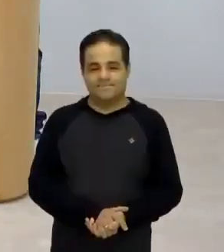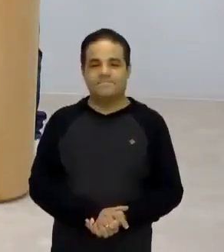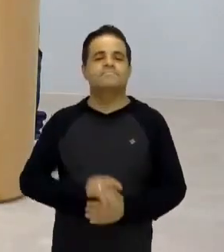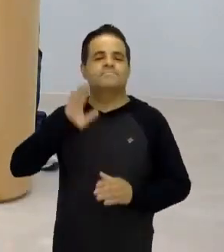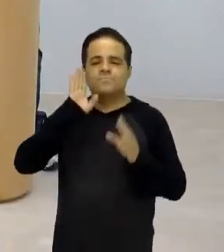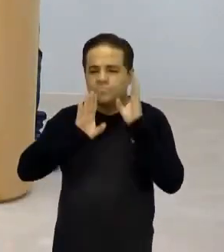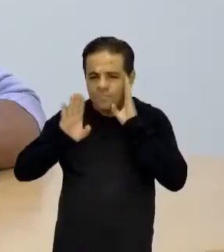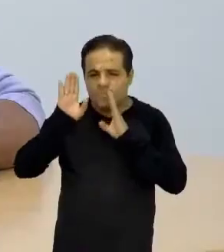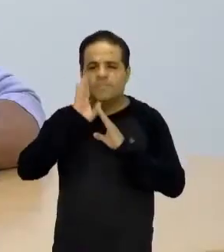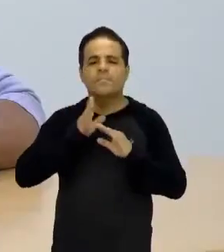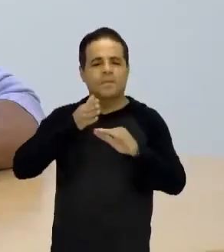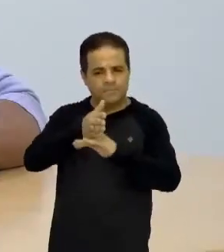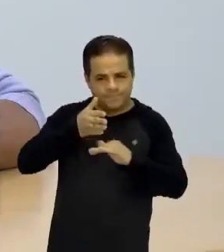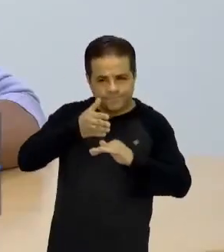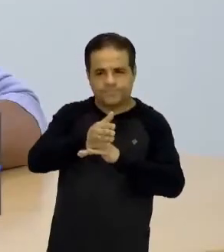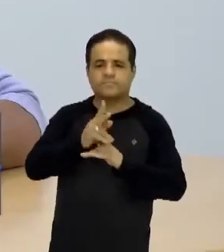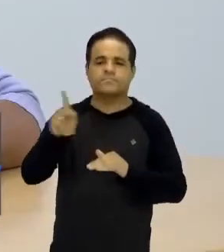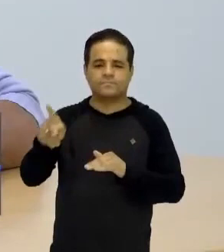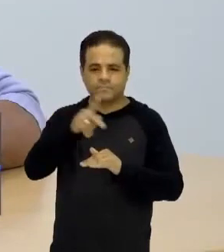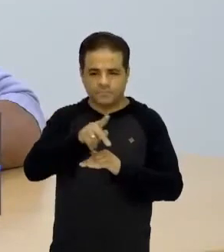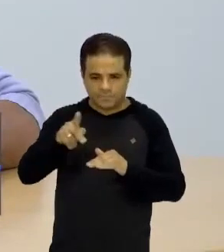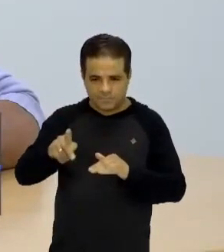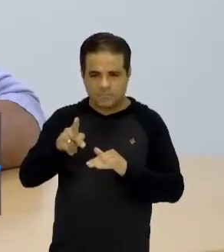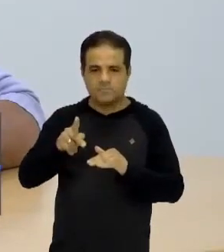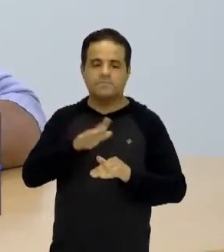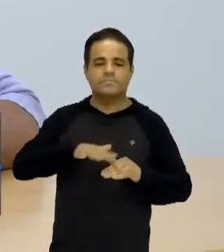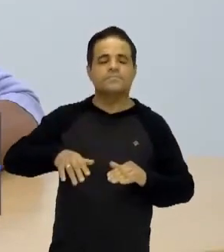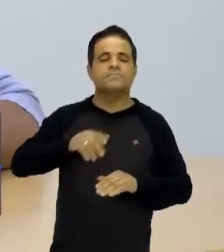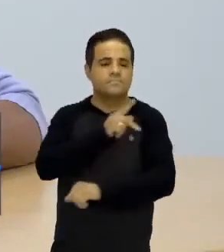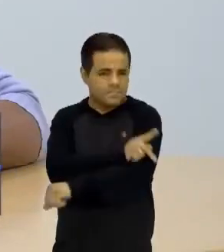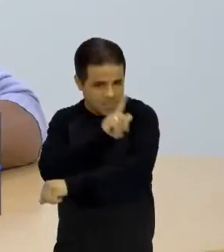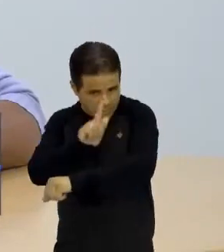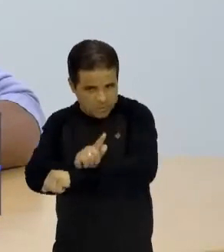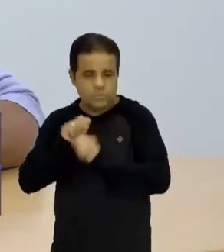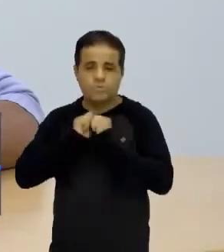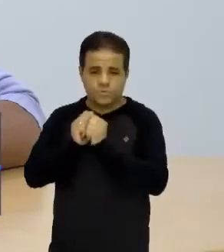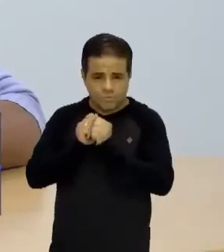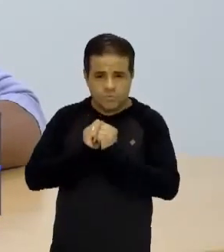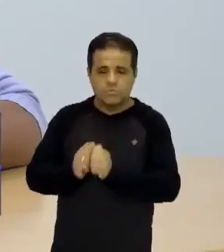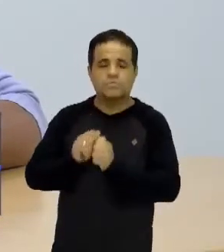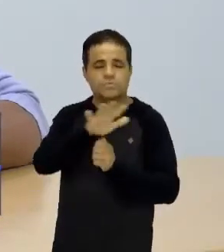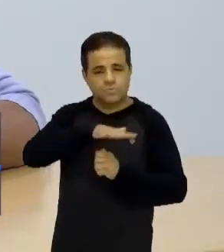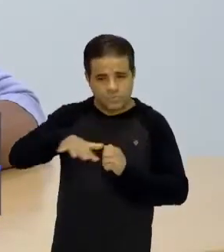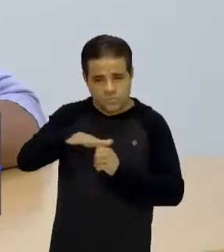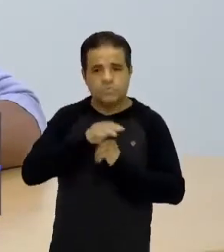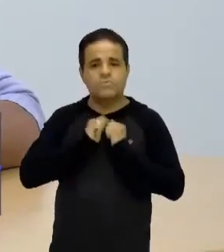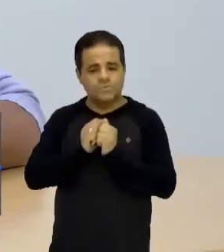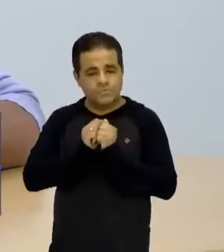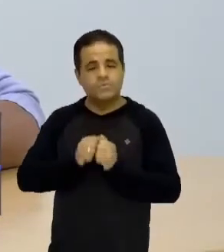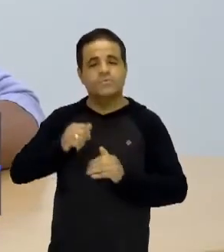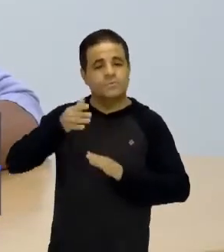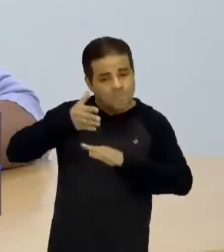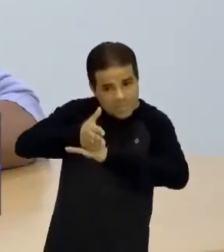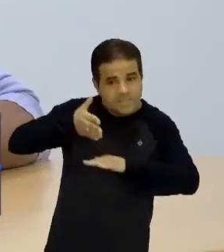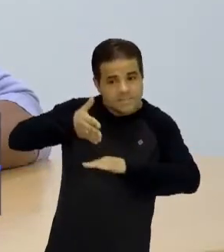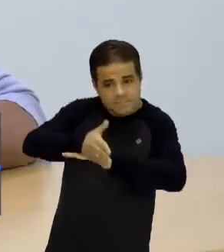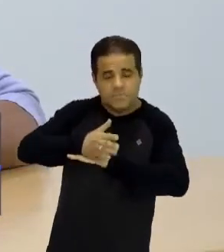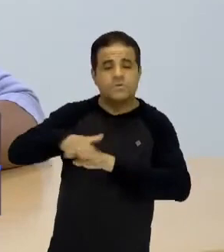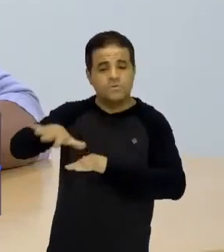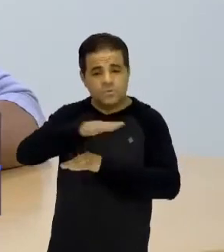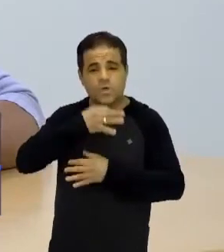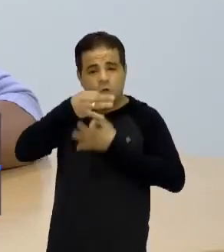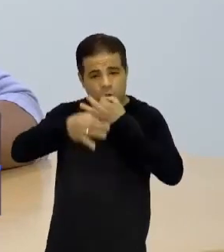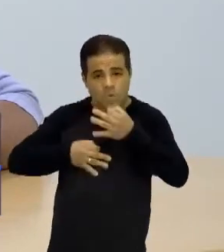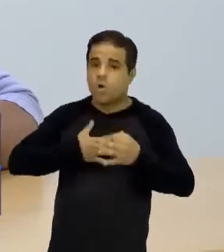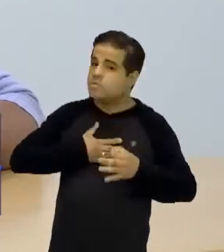Muito legal a participação dos nossos professores, o pessoal de Praia Grande com a gente, a professora Terezinha aí de novo com a gente aqui. O pessoal